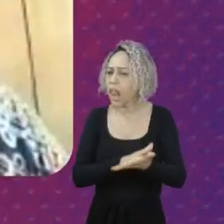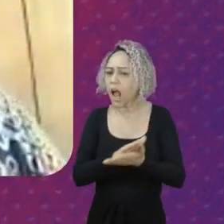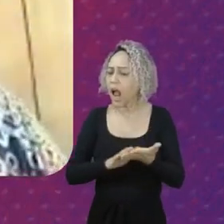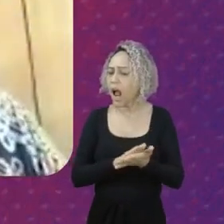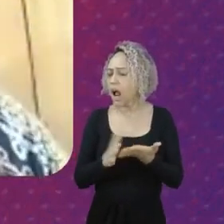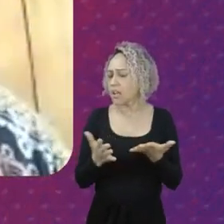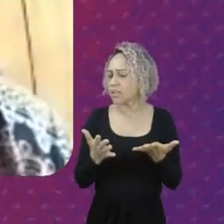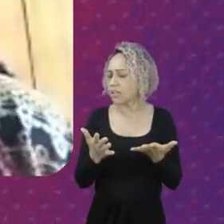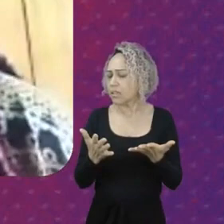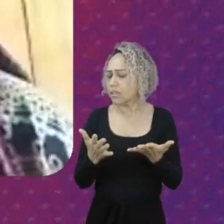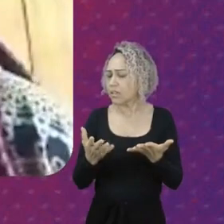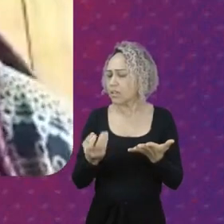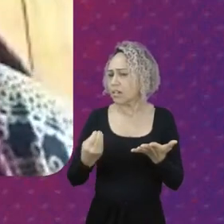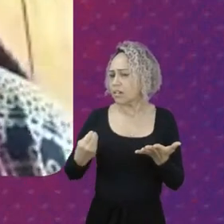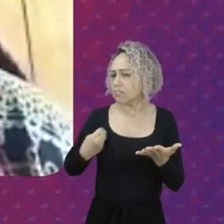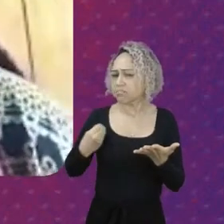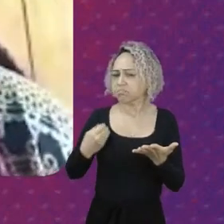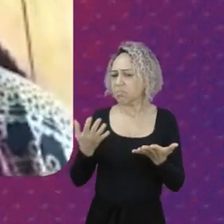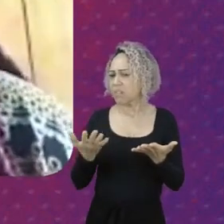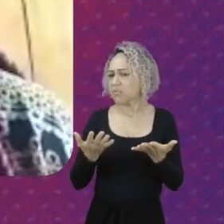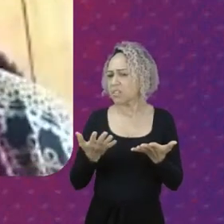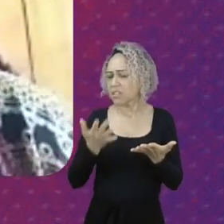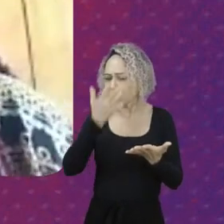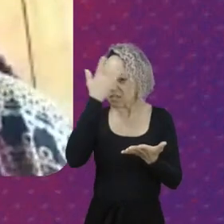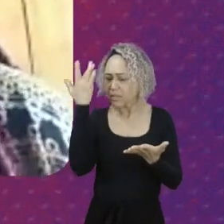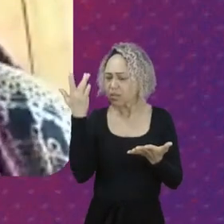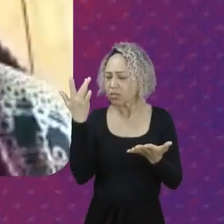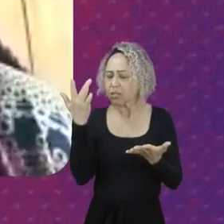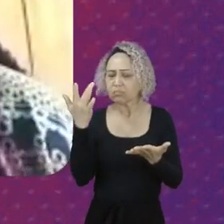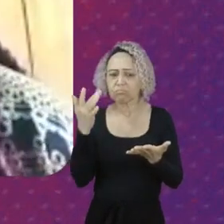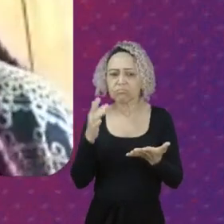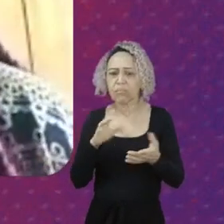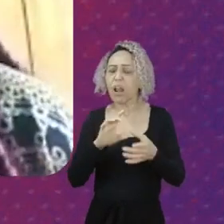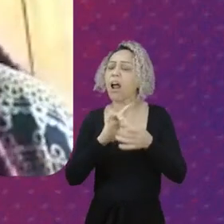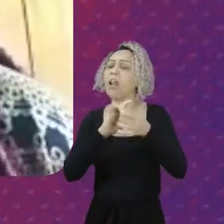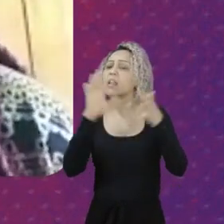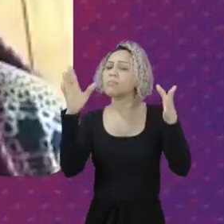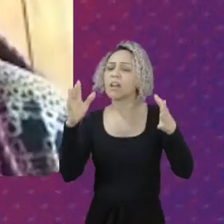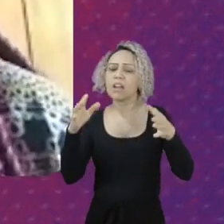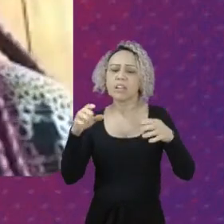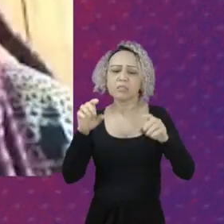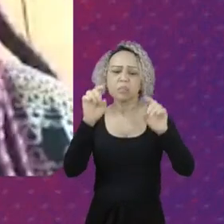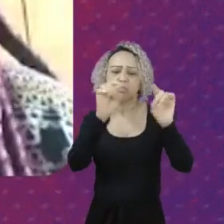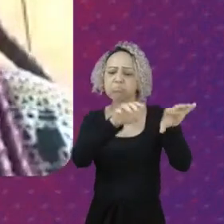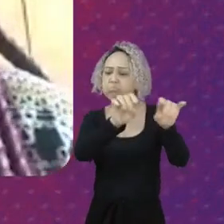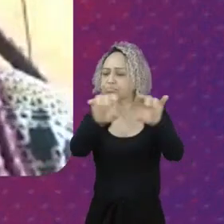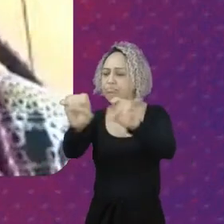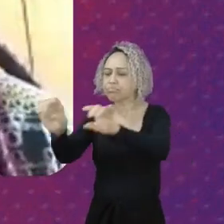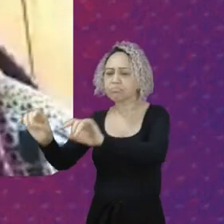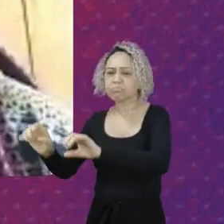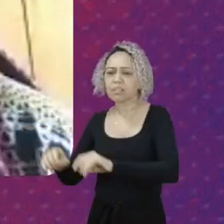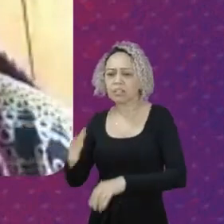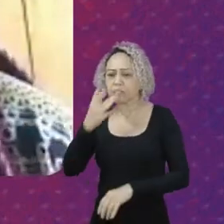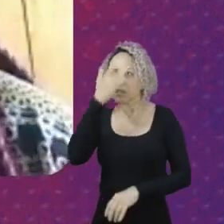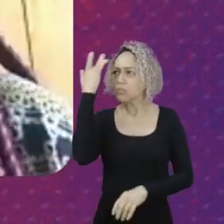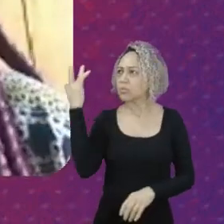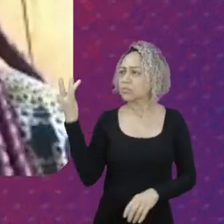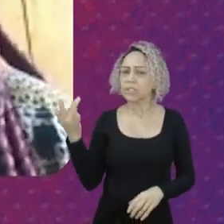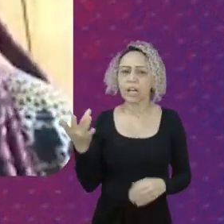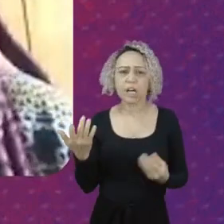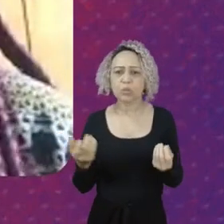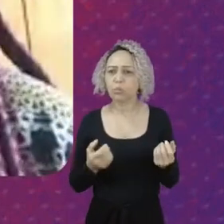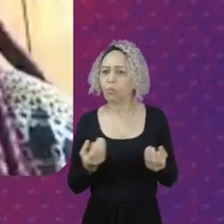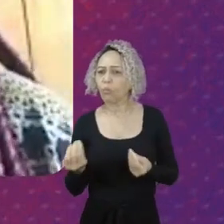maneira extremamente perversa, né? A despeito do que eu falei, né, do mito de fundação,